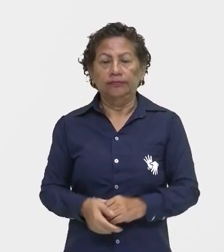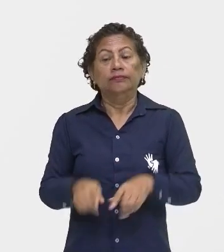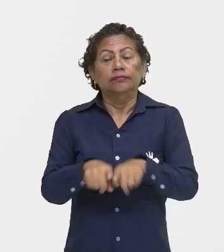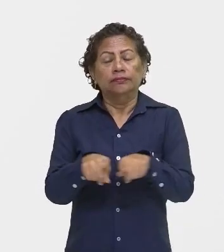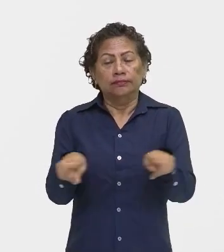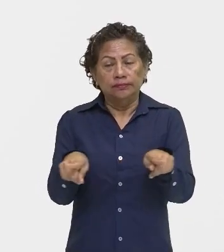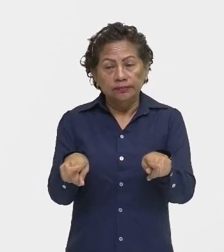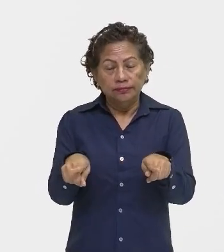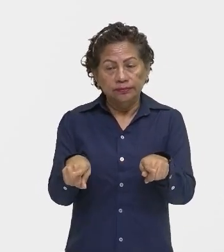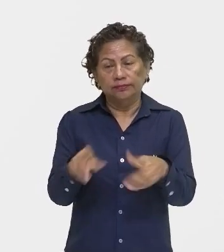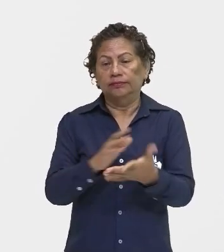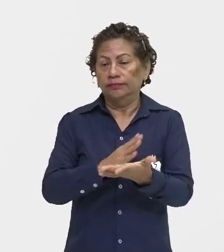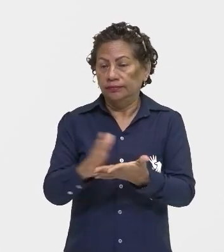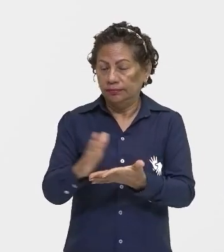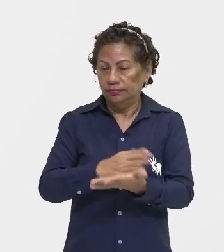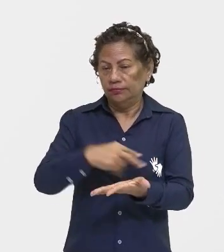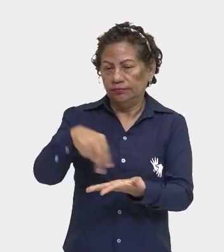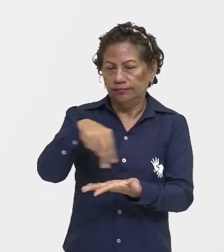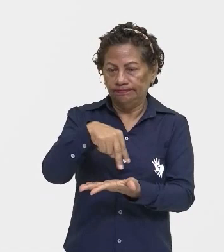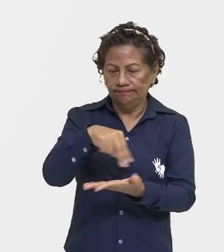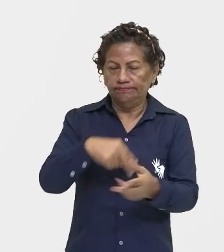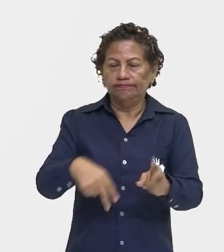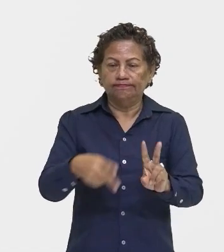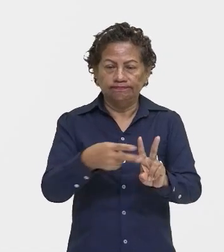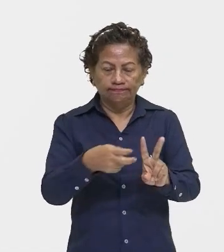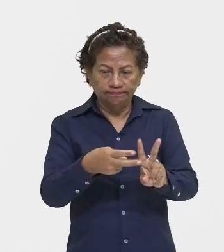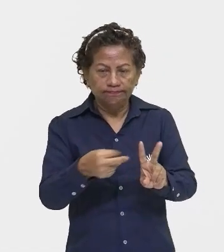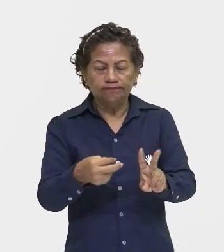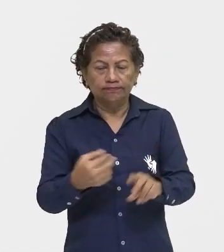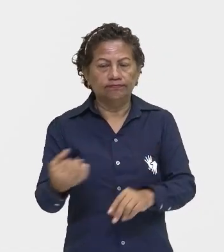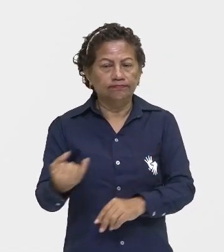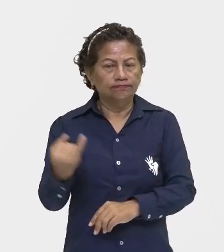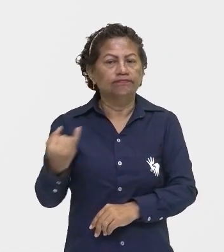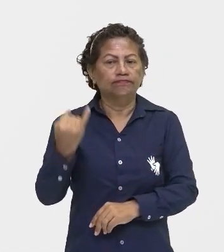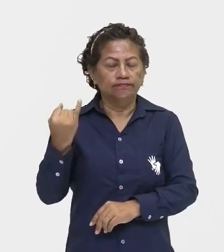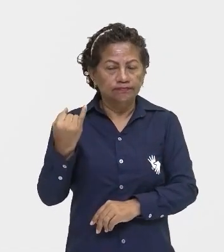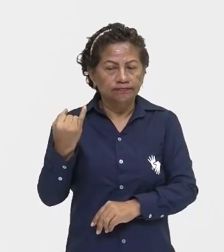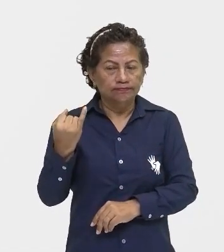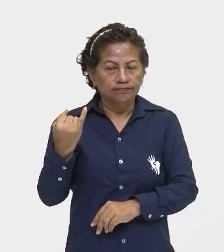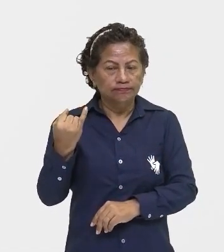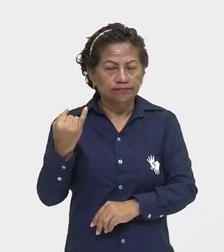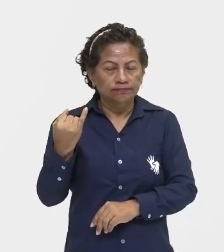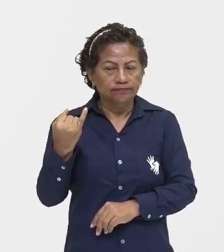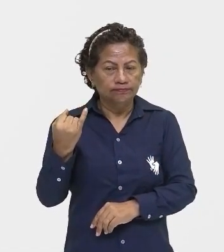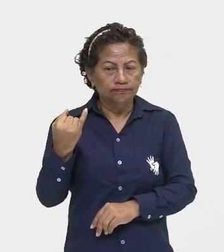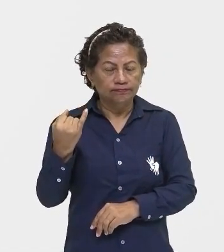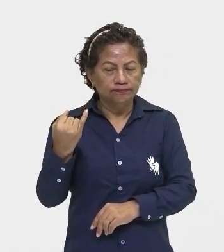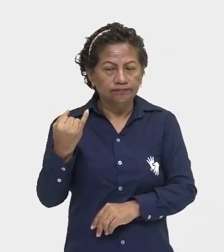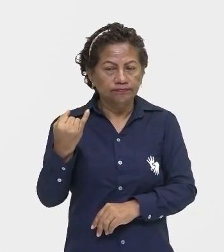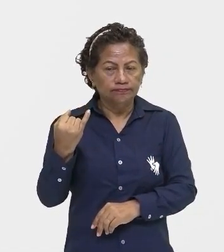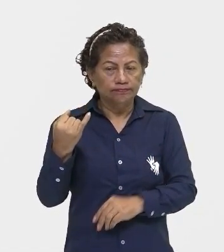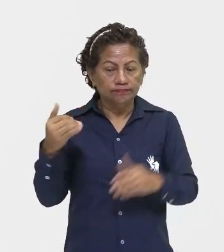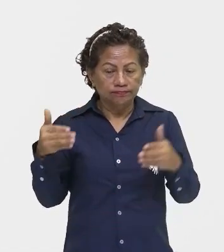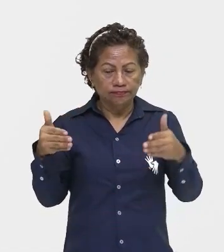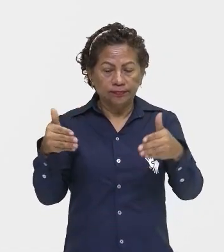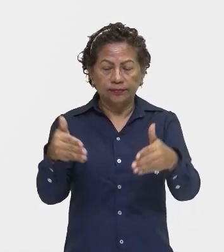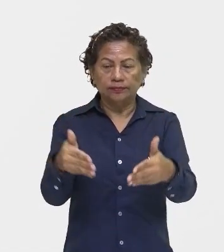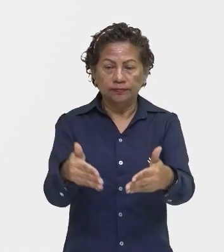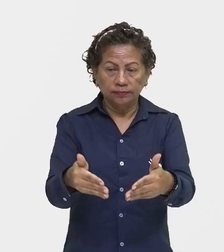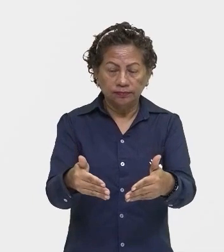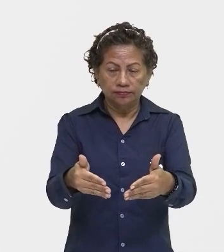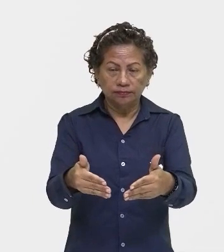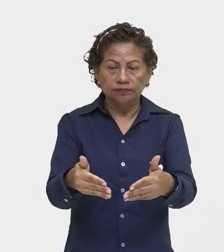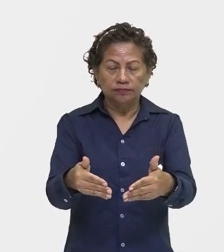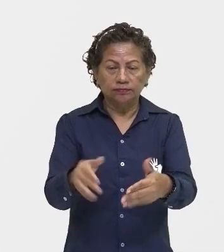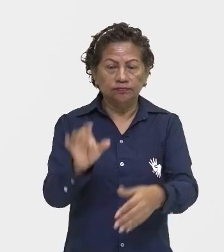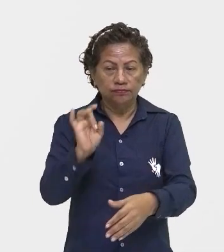Entretanto, algumas danças indígenas sagradas são exclusivamente destinadas aos homens da